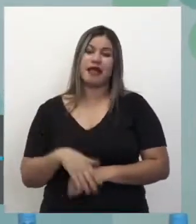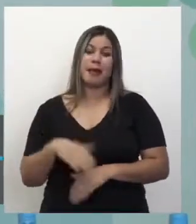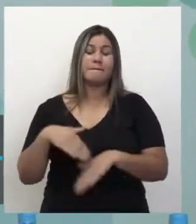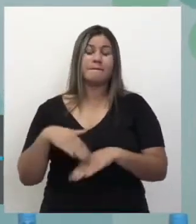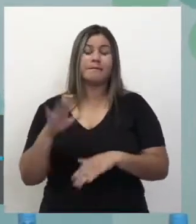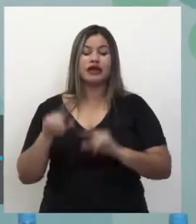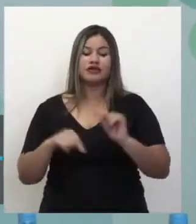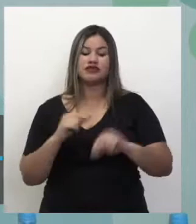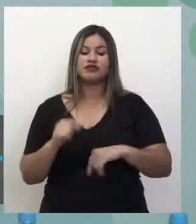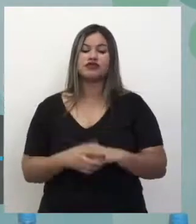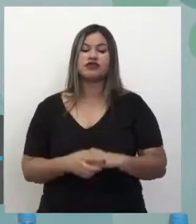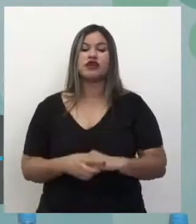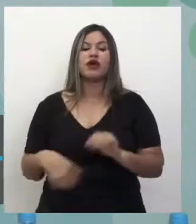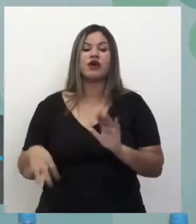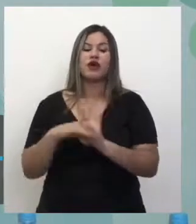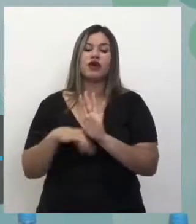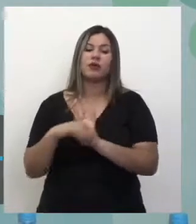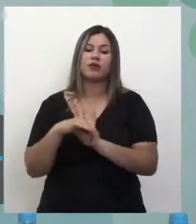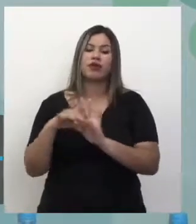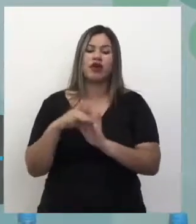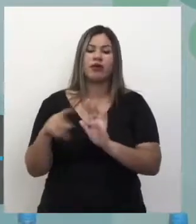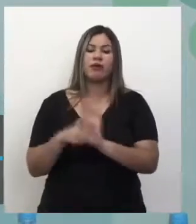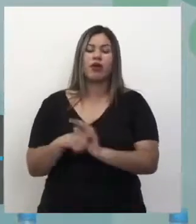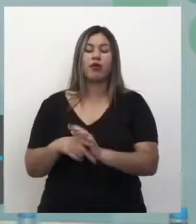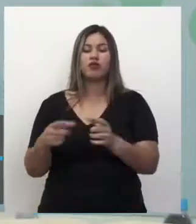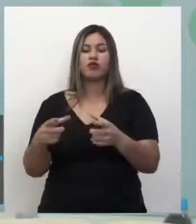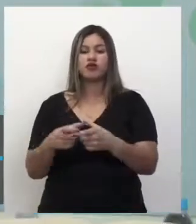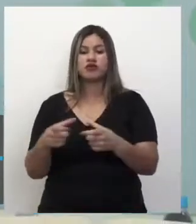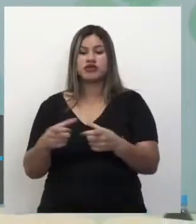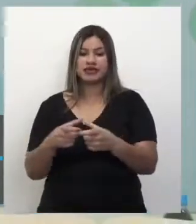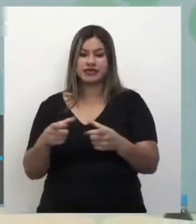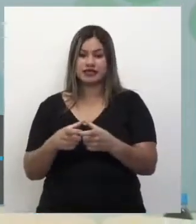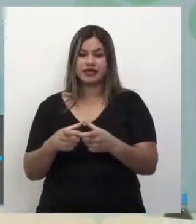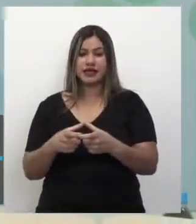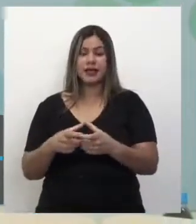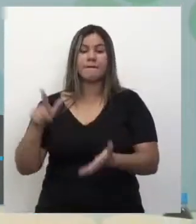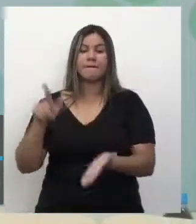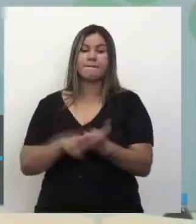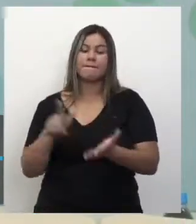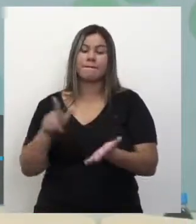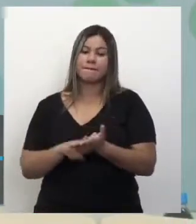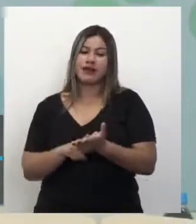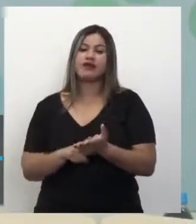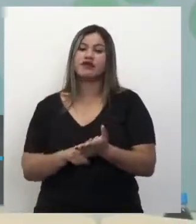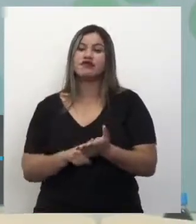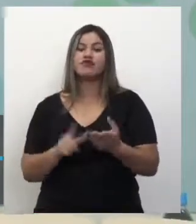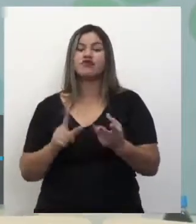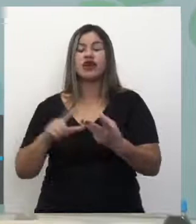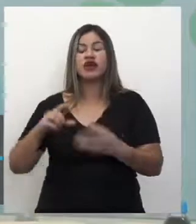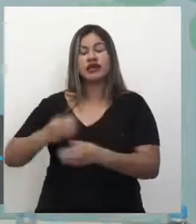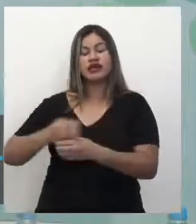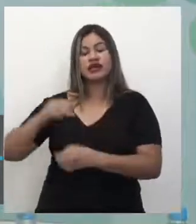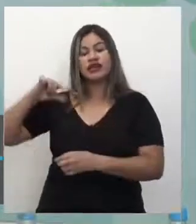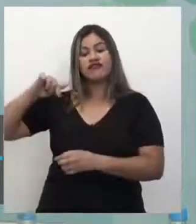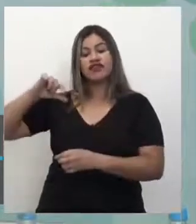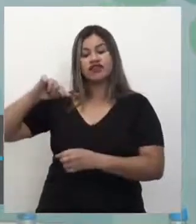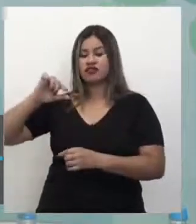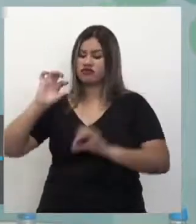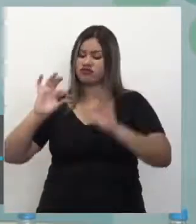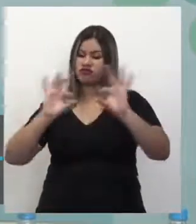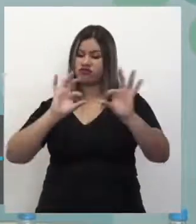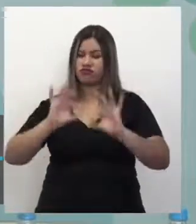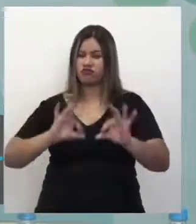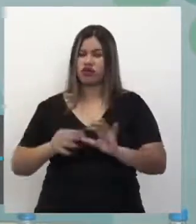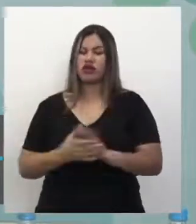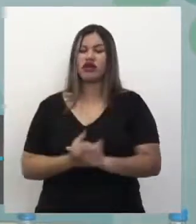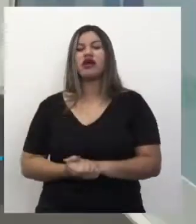ó? Fiz mosaico com CD, papel crepom e tampa de refrigerante. Eu fico imaginando esse mosaico de CD, deve ficar